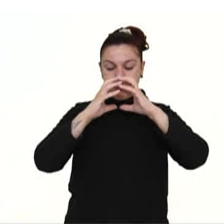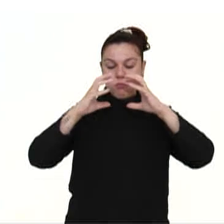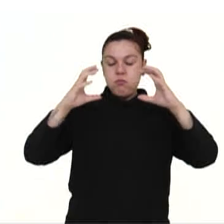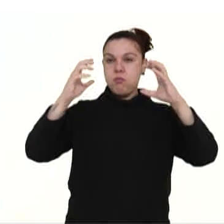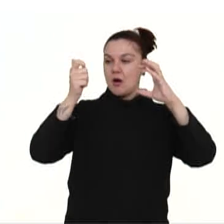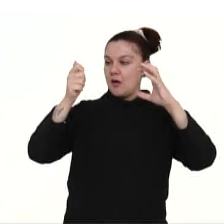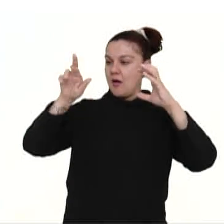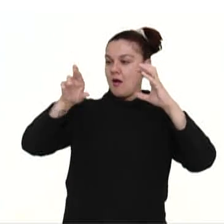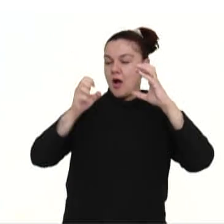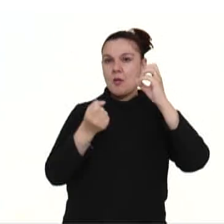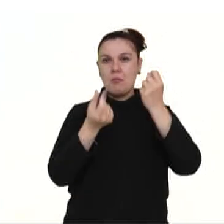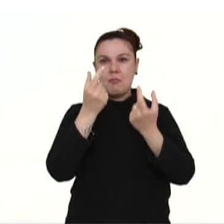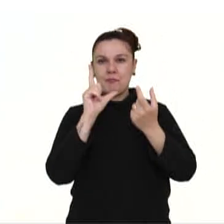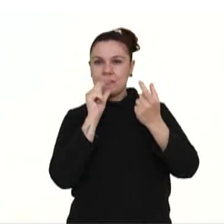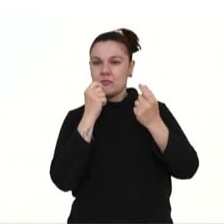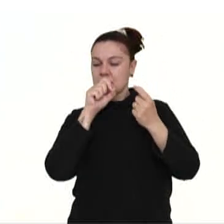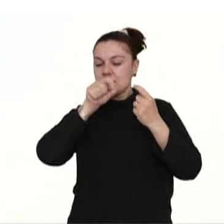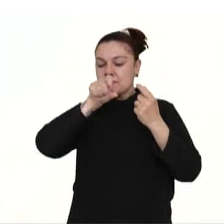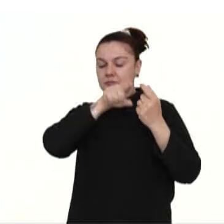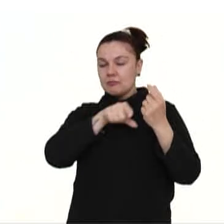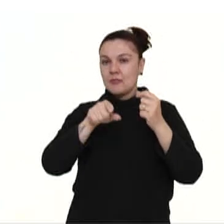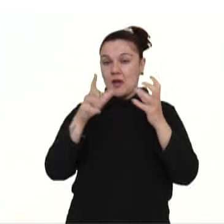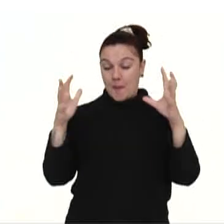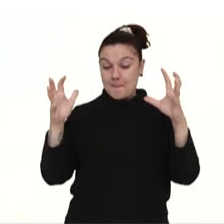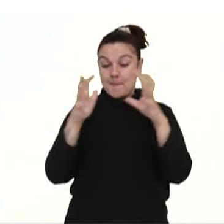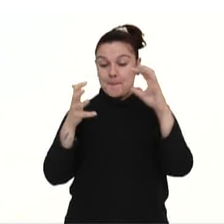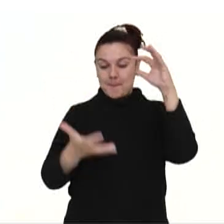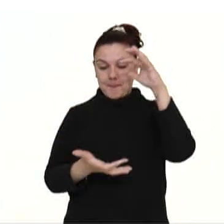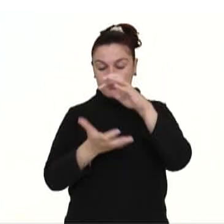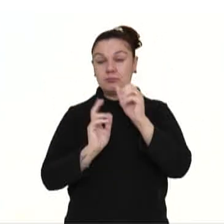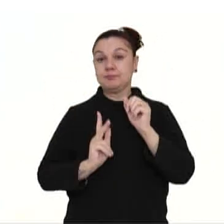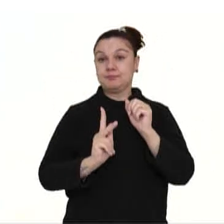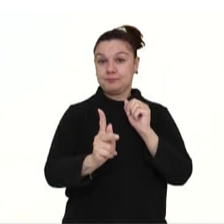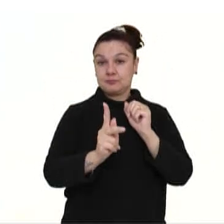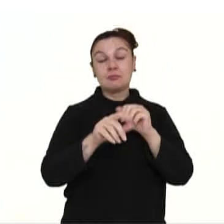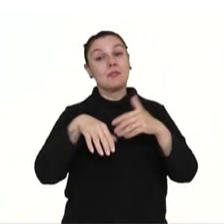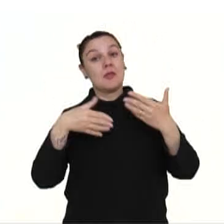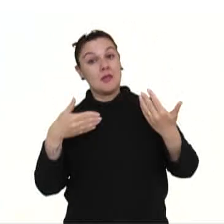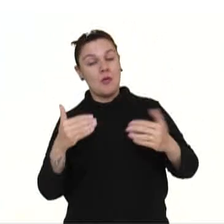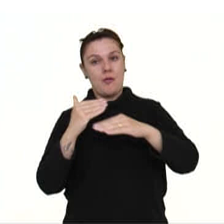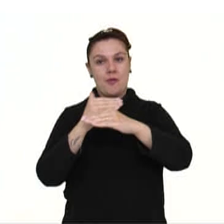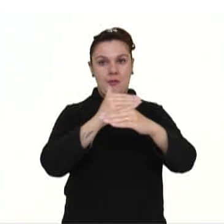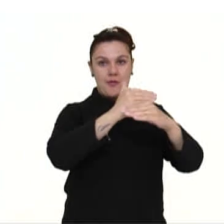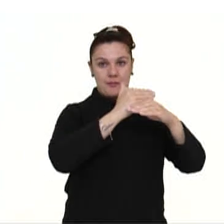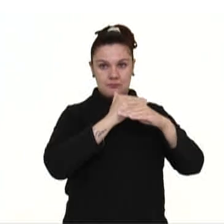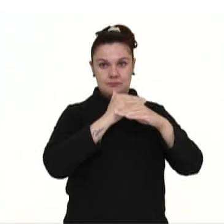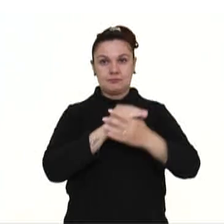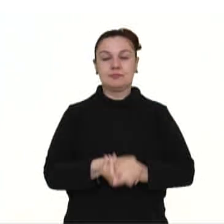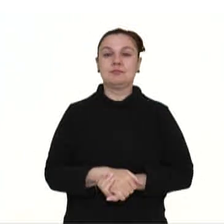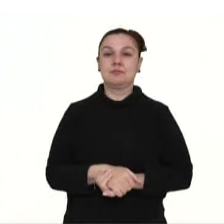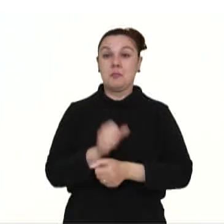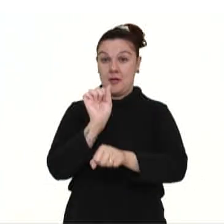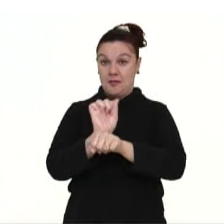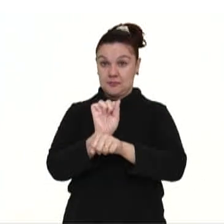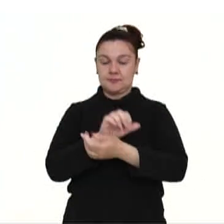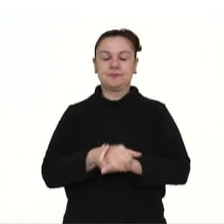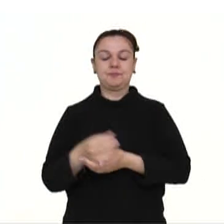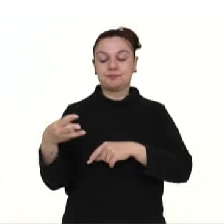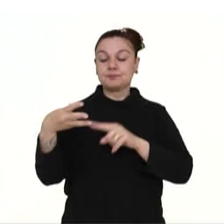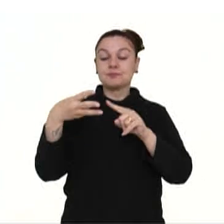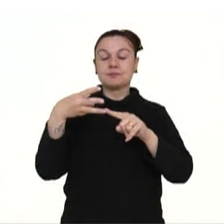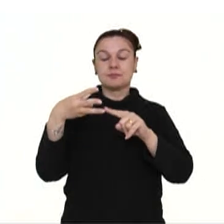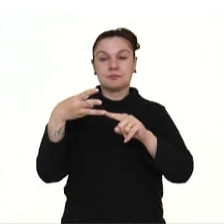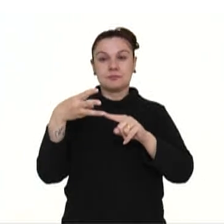ar e algumas gotas de água, a pressão dentro do balão é constante, logo o equilíbrio é estático. 3.